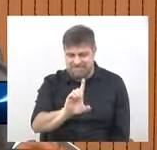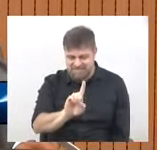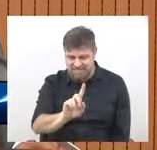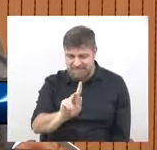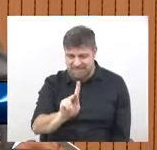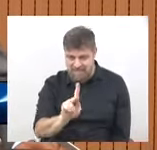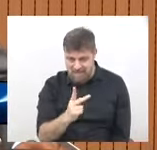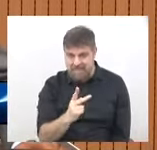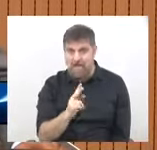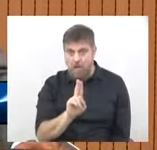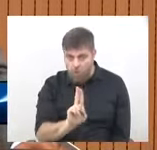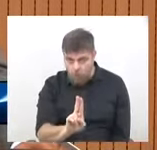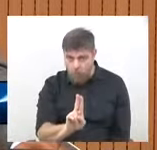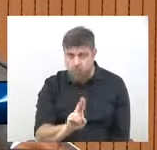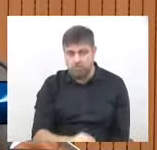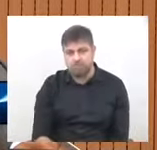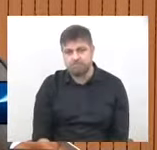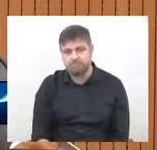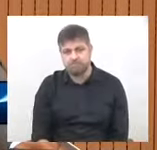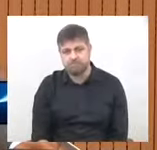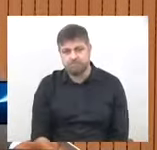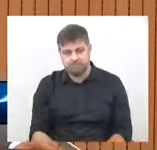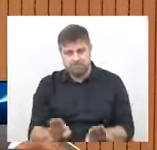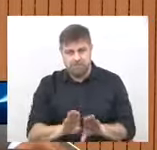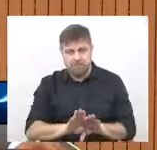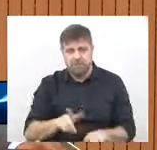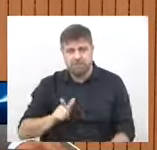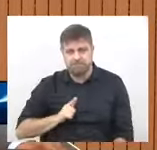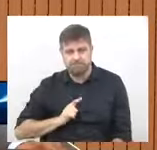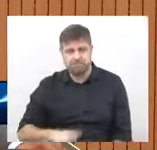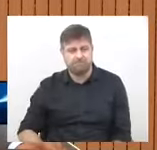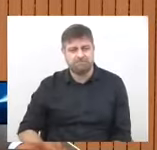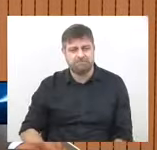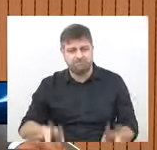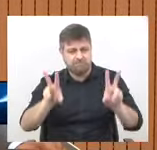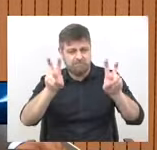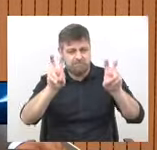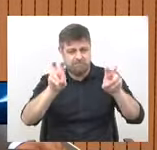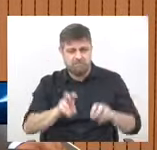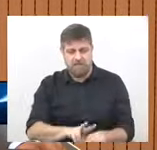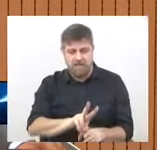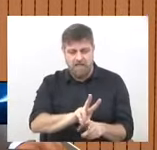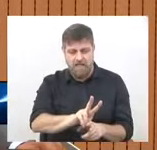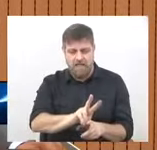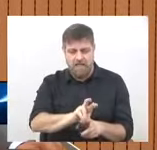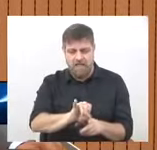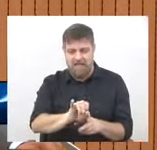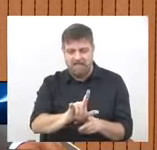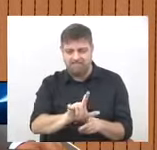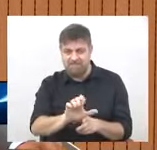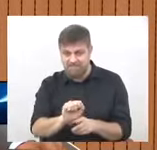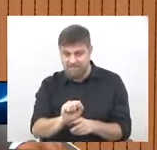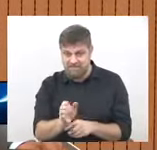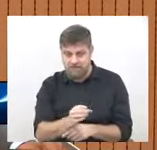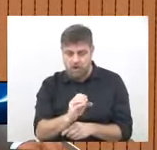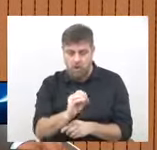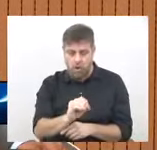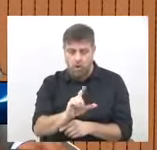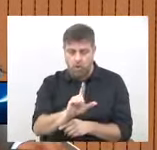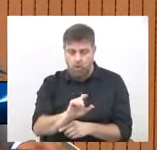do CDHU ali, pegamos a questão do Vila Olímpia, onde ali as crianças, para quem não